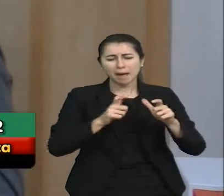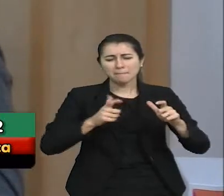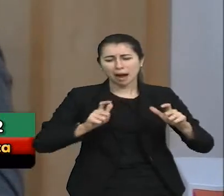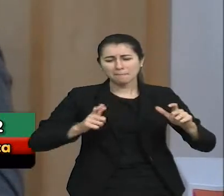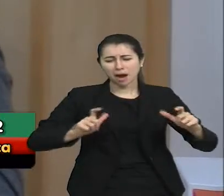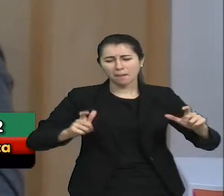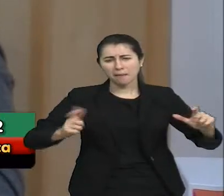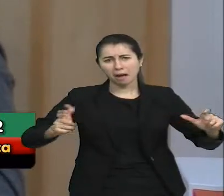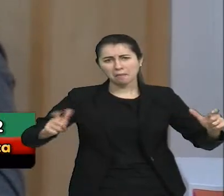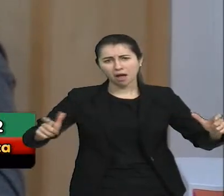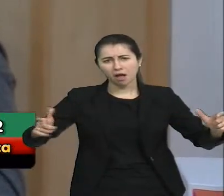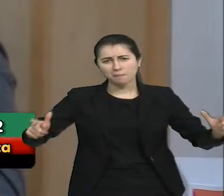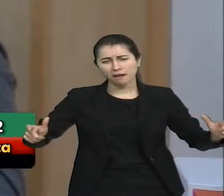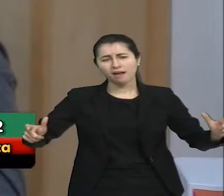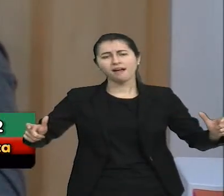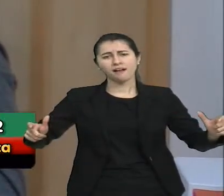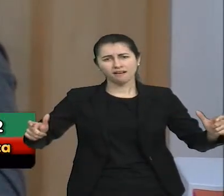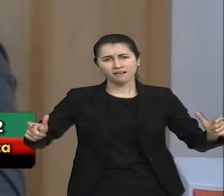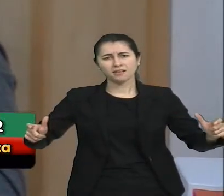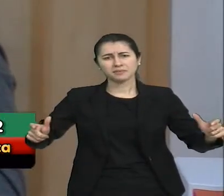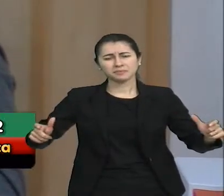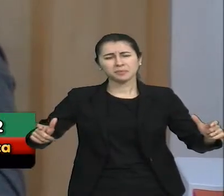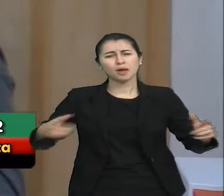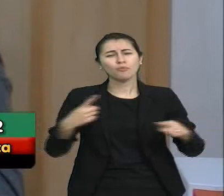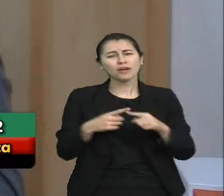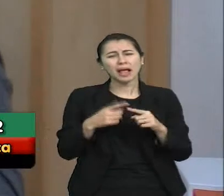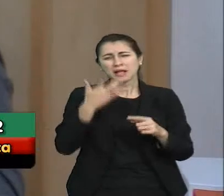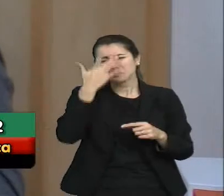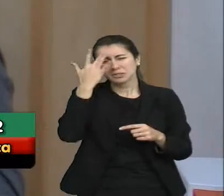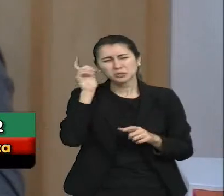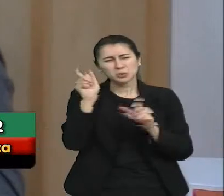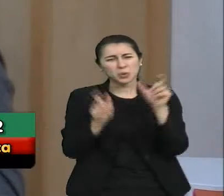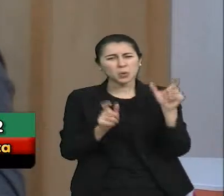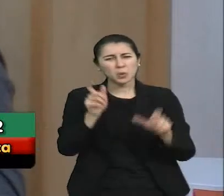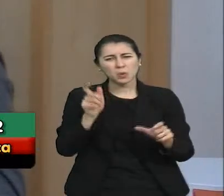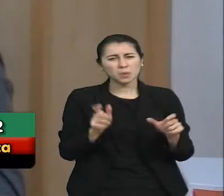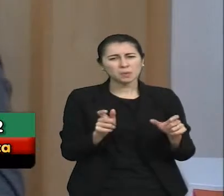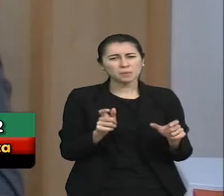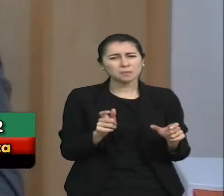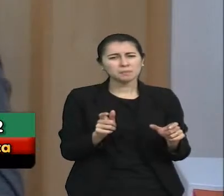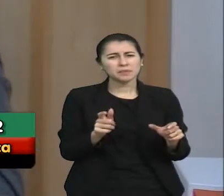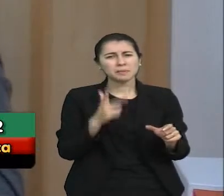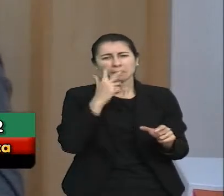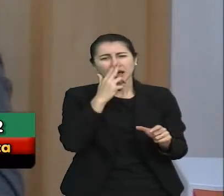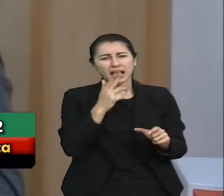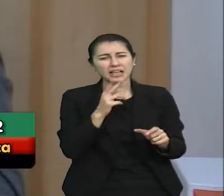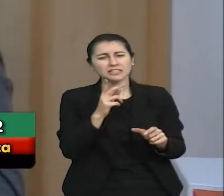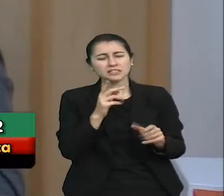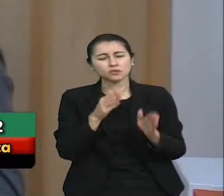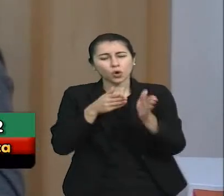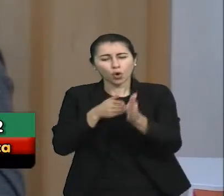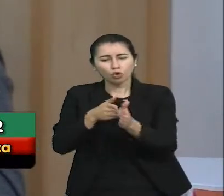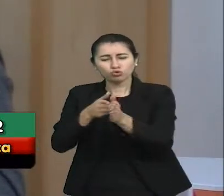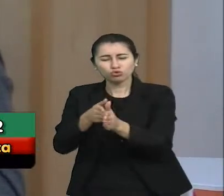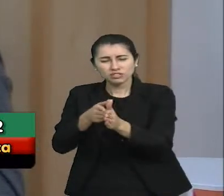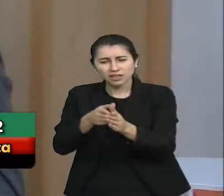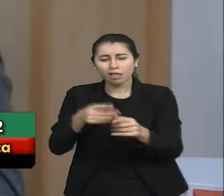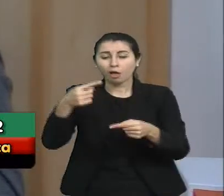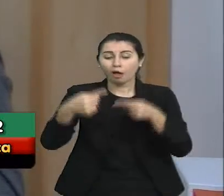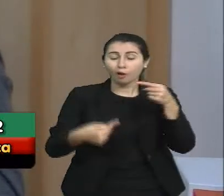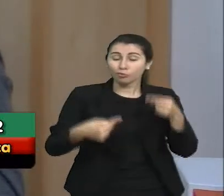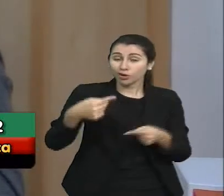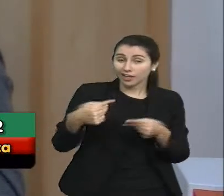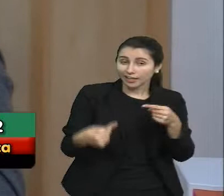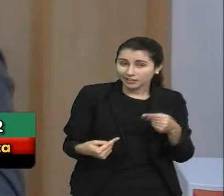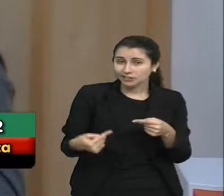as pessoas elas acabaram sendo conduzidas por políticas, talvez, e até mesmo